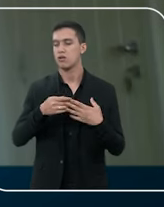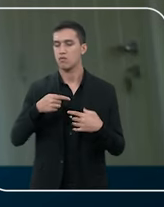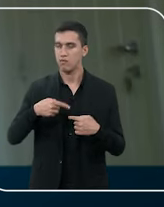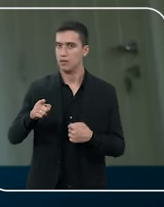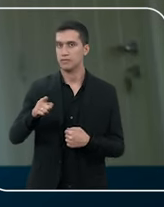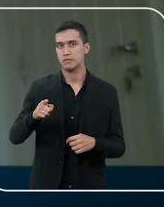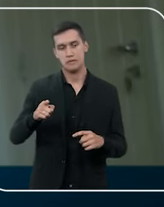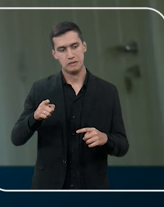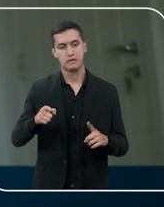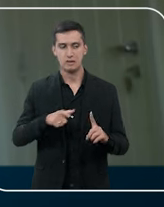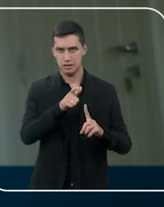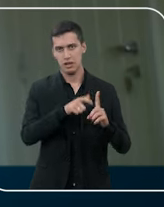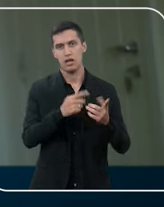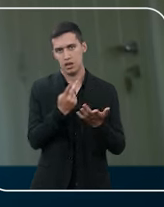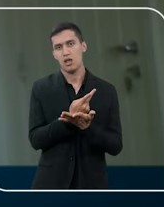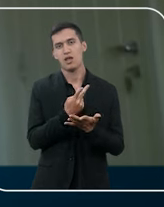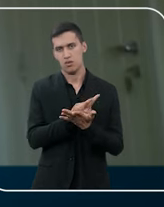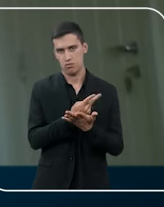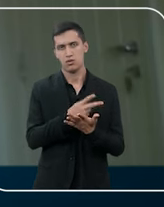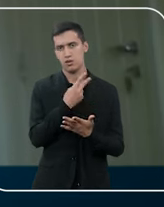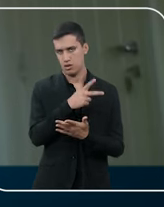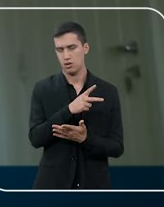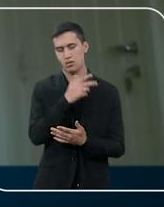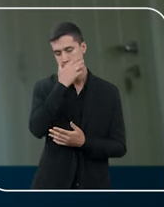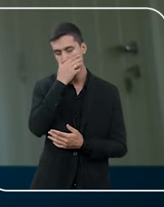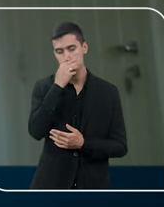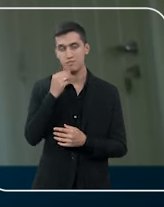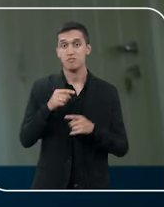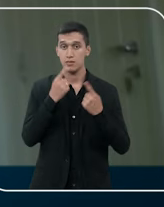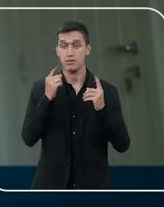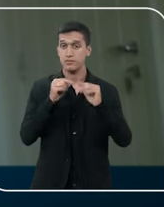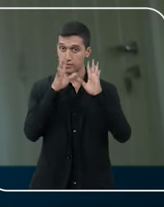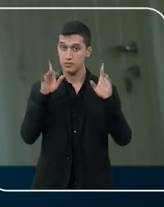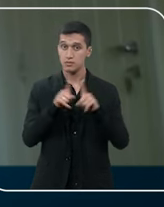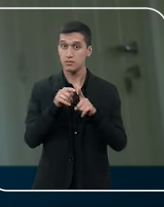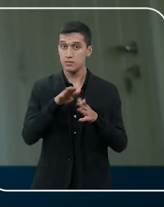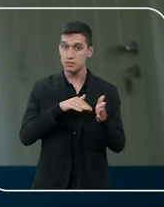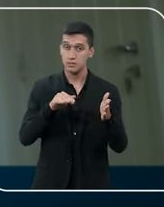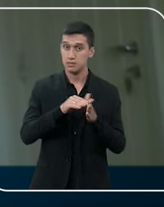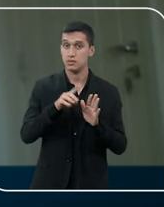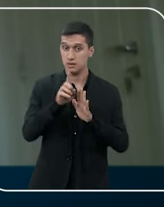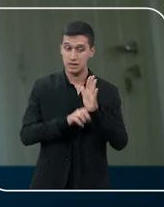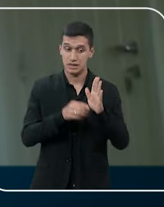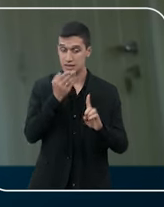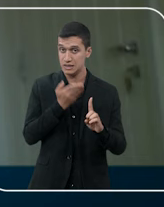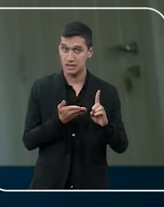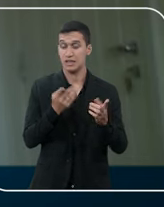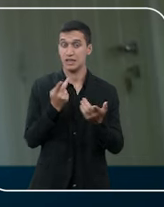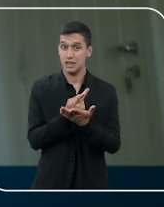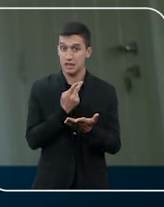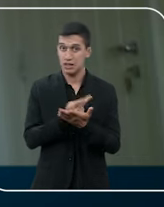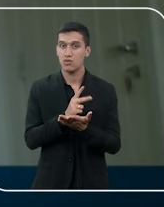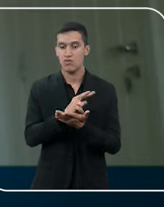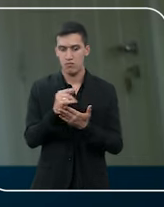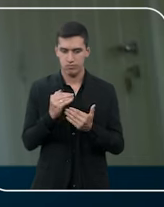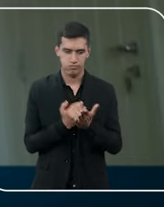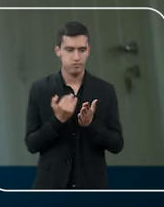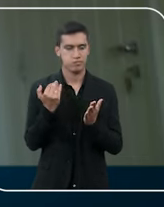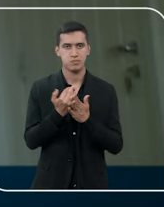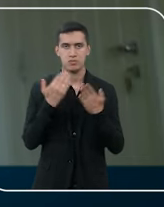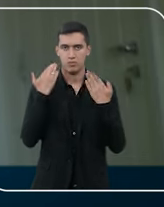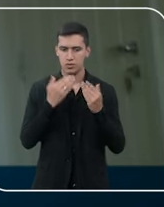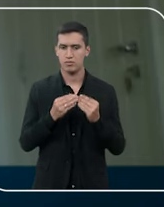seria o erro médico. E obviamente para o direito essa conduta inadequada ela vai gerar danos